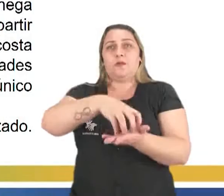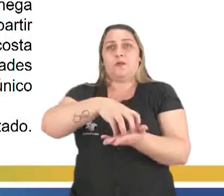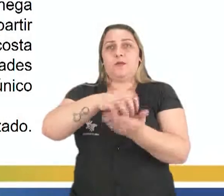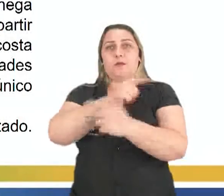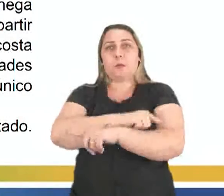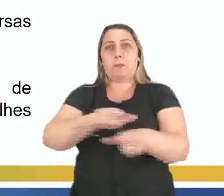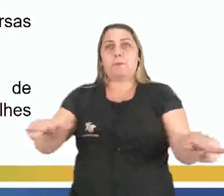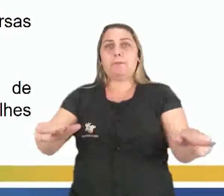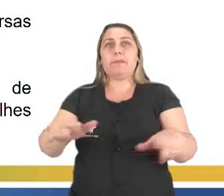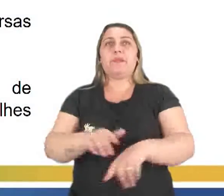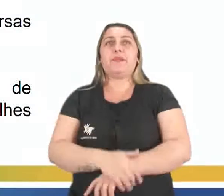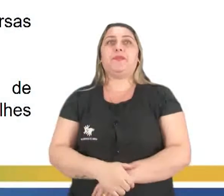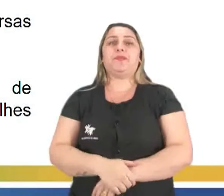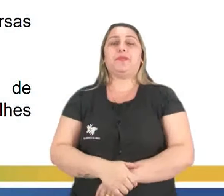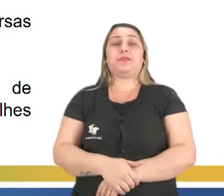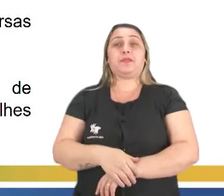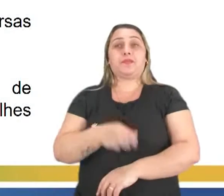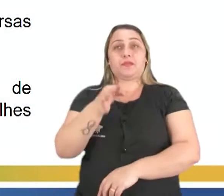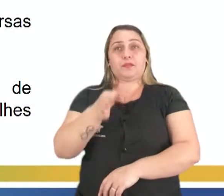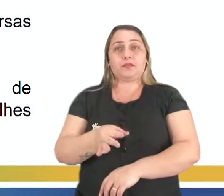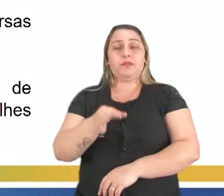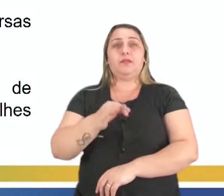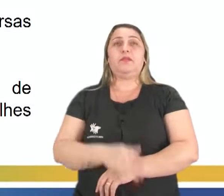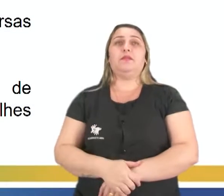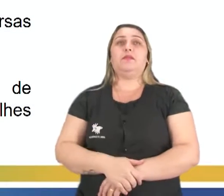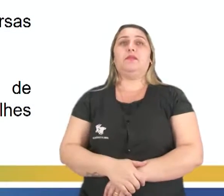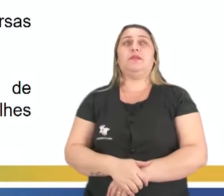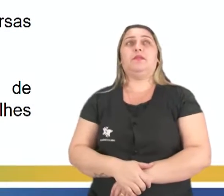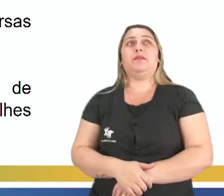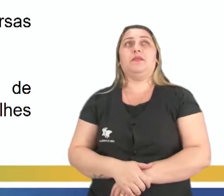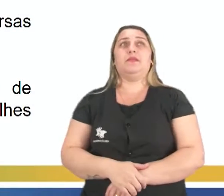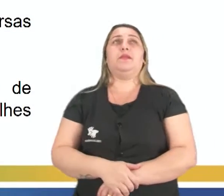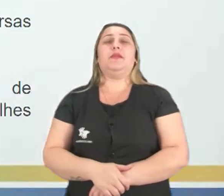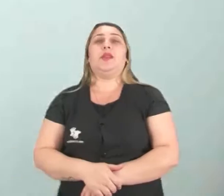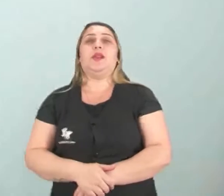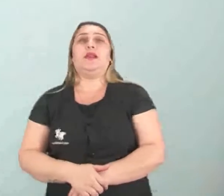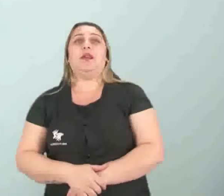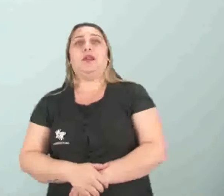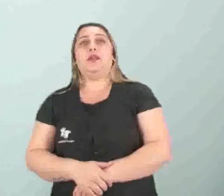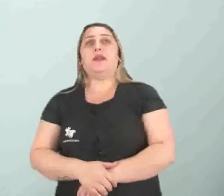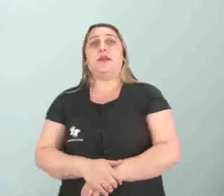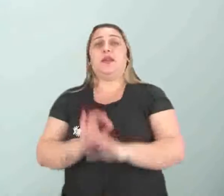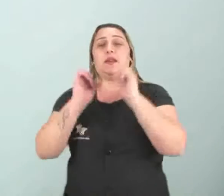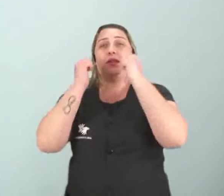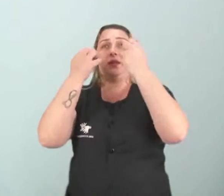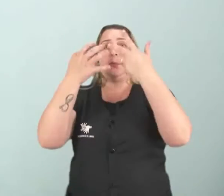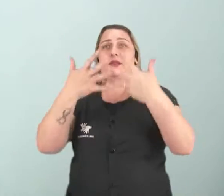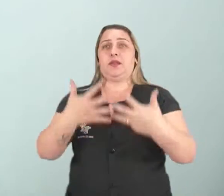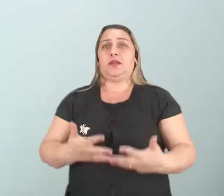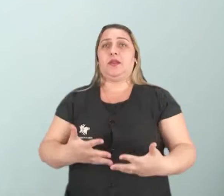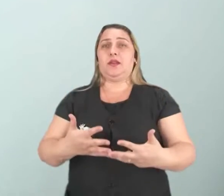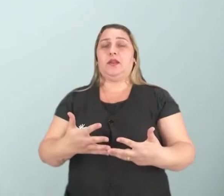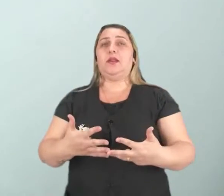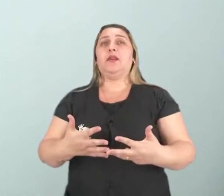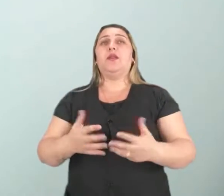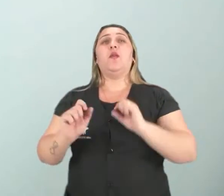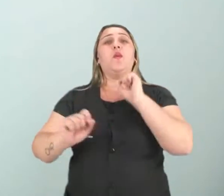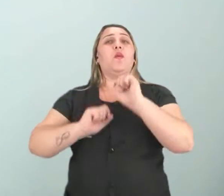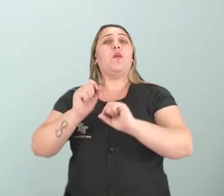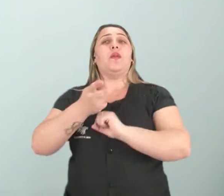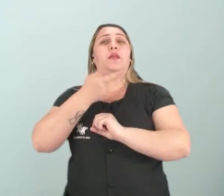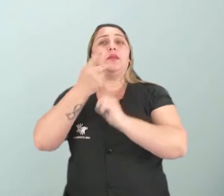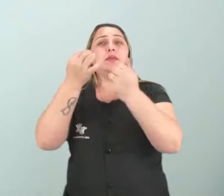deserta. Certinho? Então vimos aí um pouquinho da nossa narrativa de aventura do nosso personagem. E o que falar